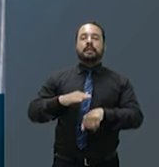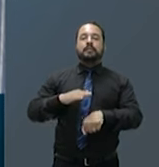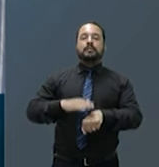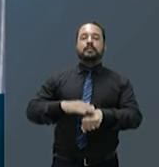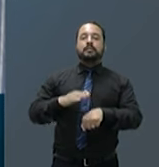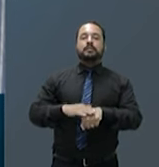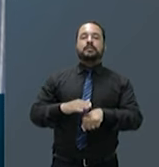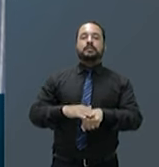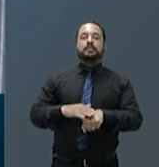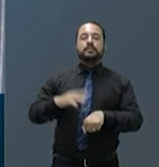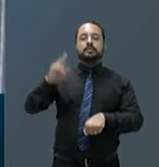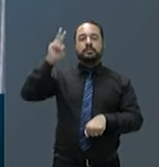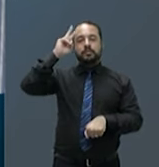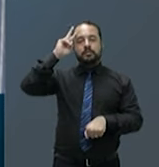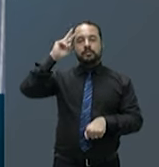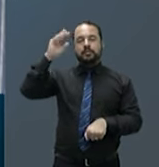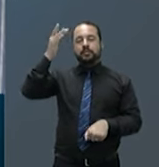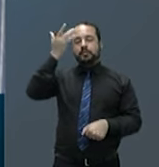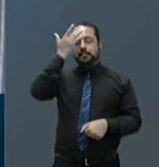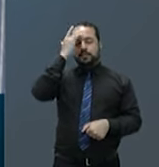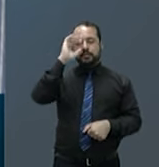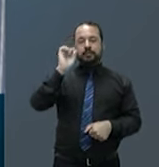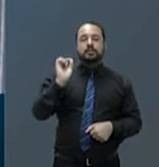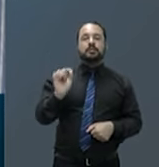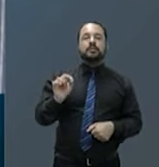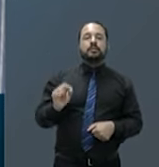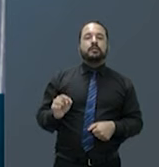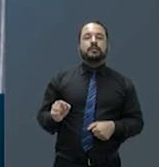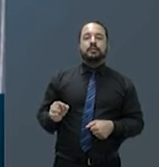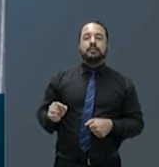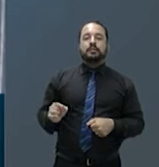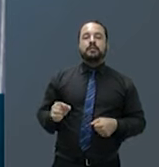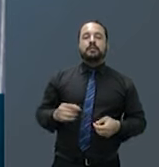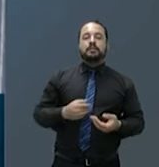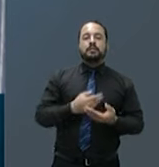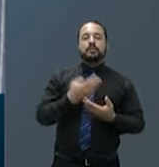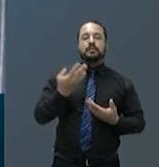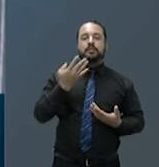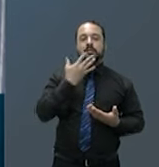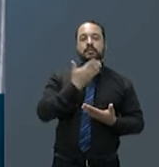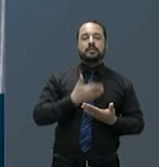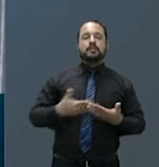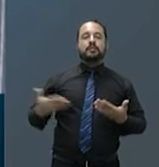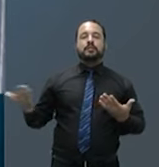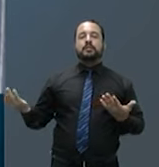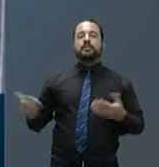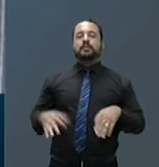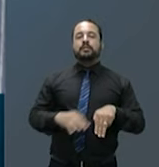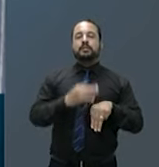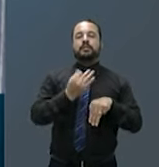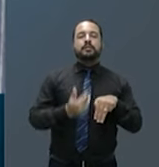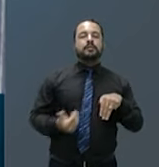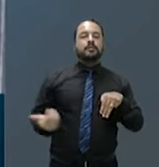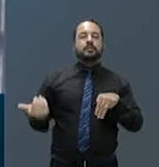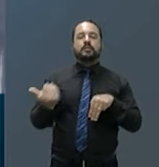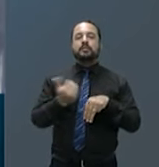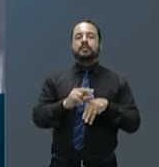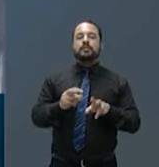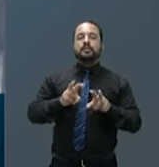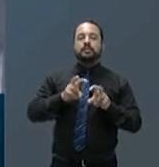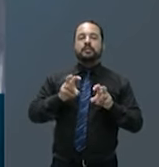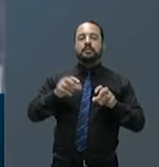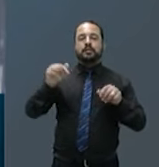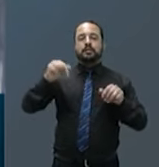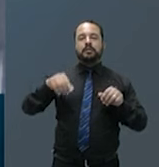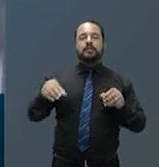Carnaval, conquanto reconhecida pela maioria dos eminentes ministros que compõem a Corte Especial, não